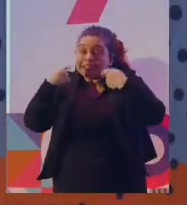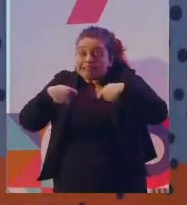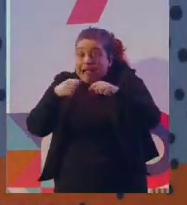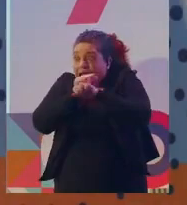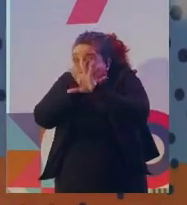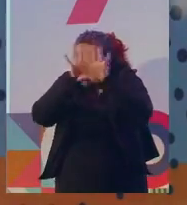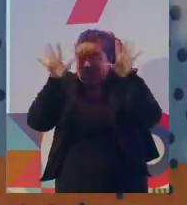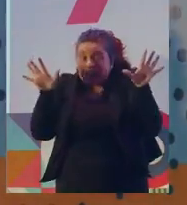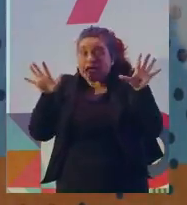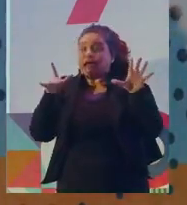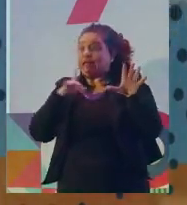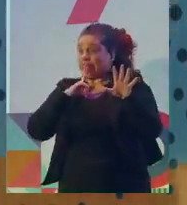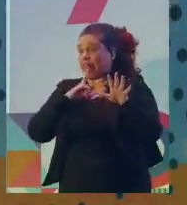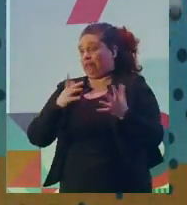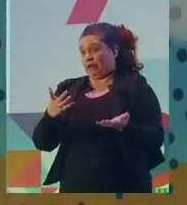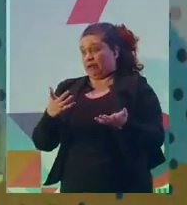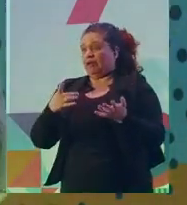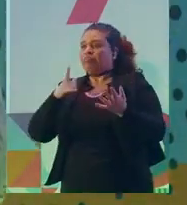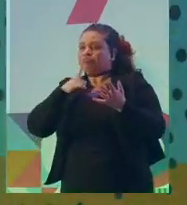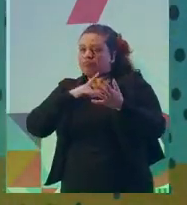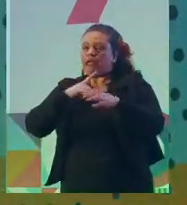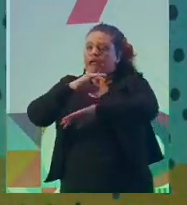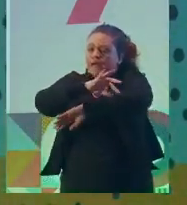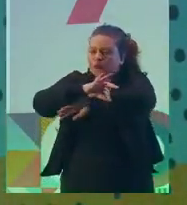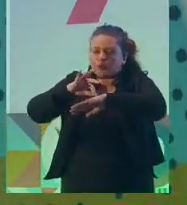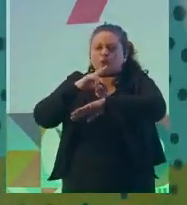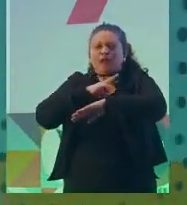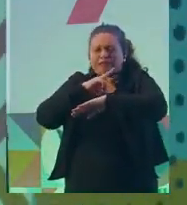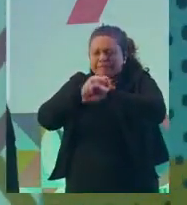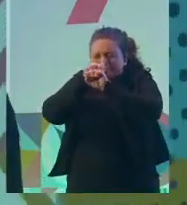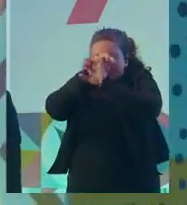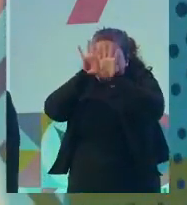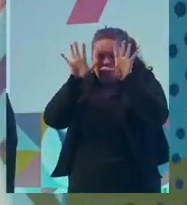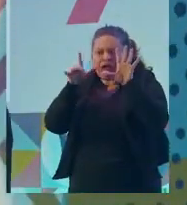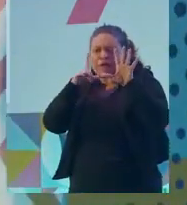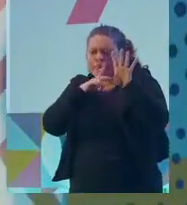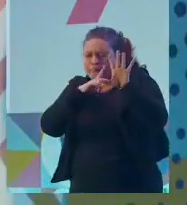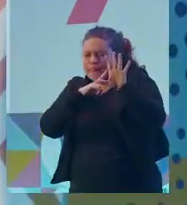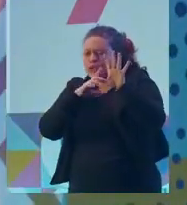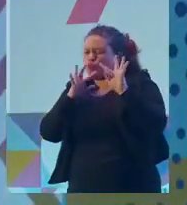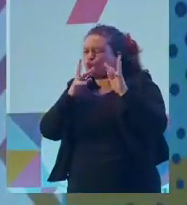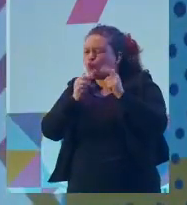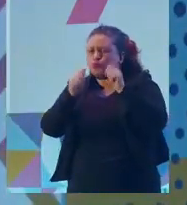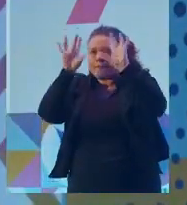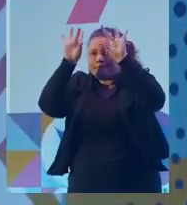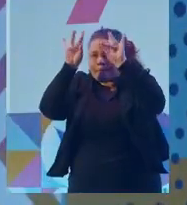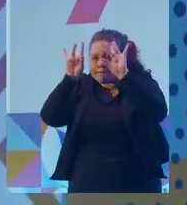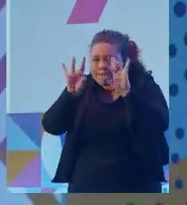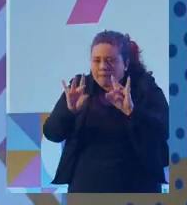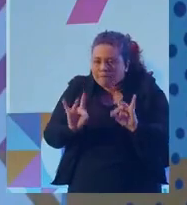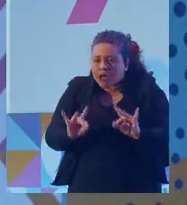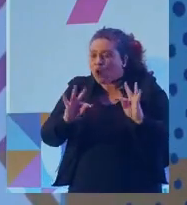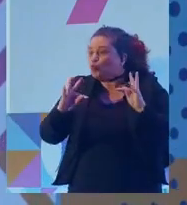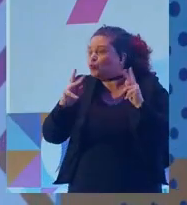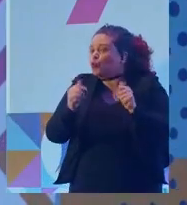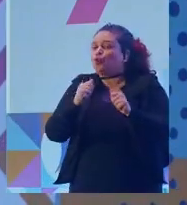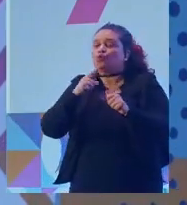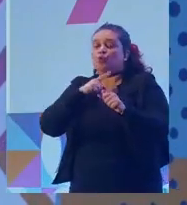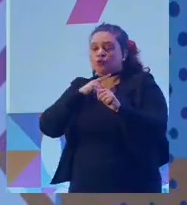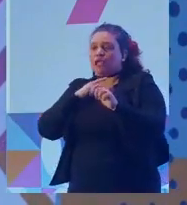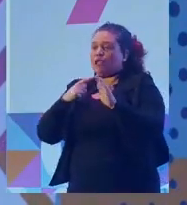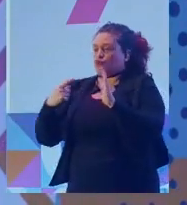arquitetura de camadas definidas, precisa das atrações necessárias. Então, precisa de todos os componentes de um produto de